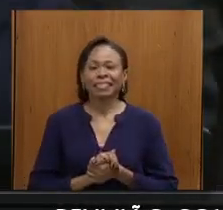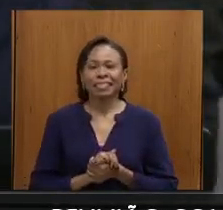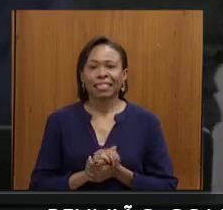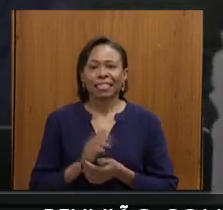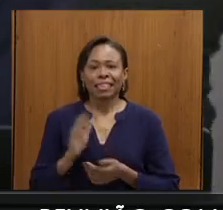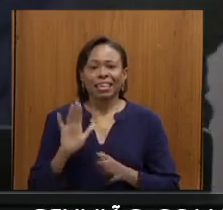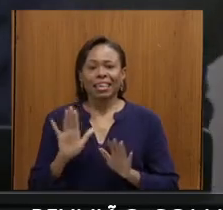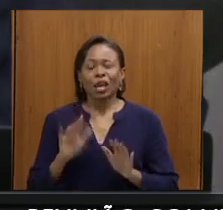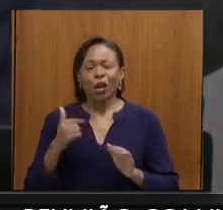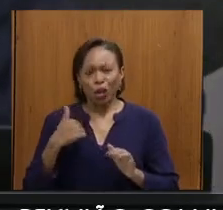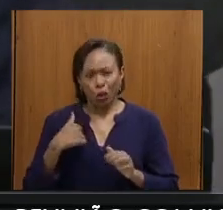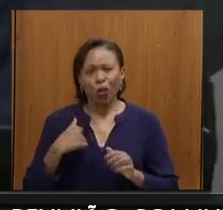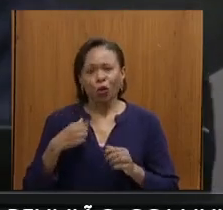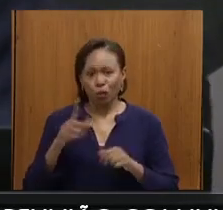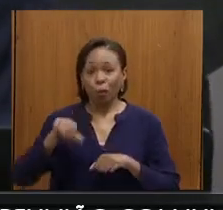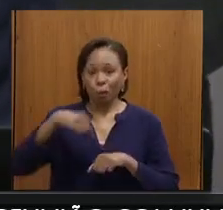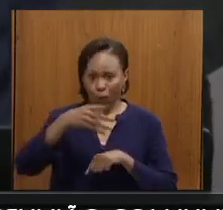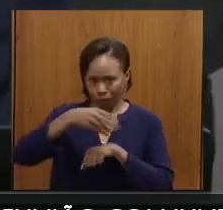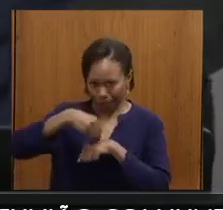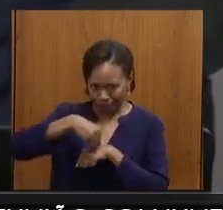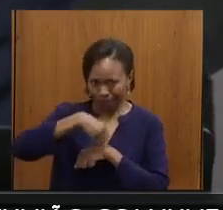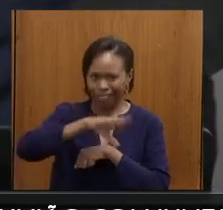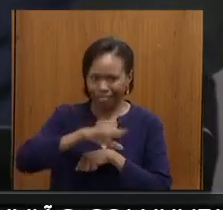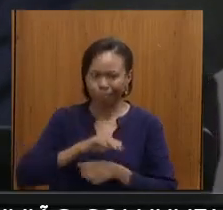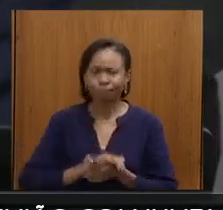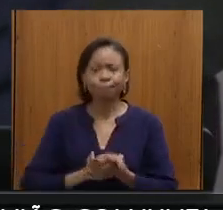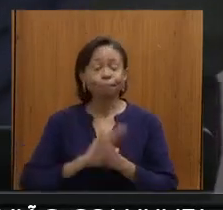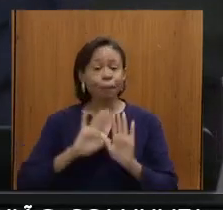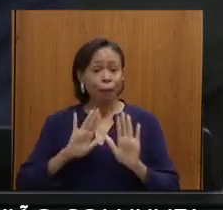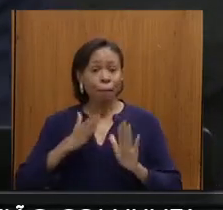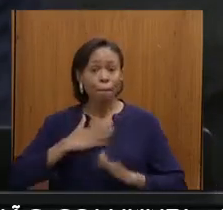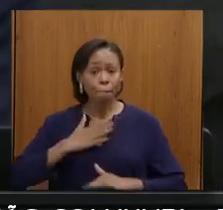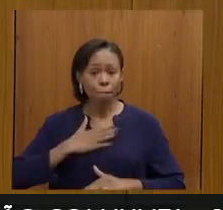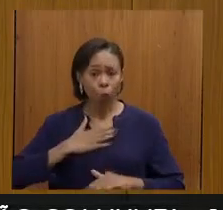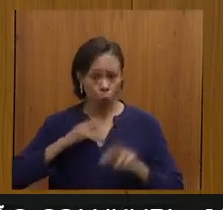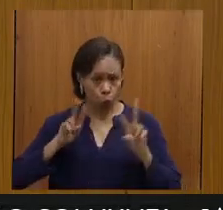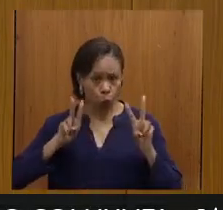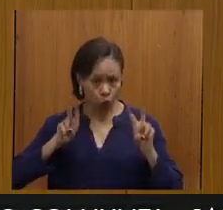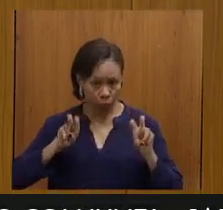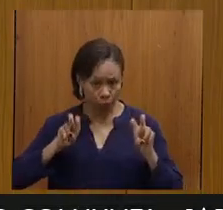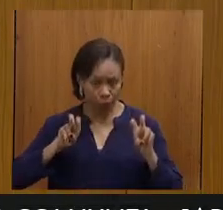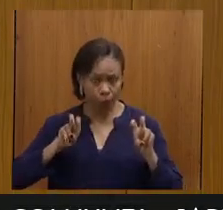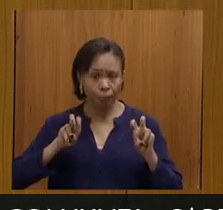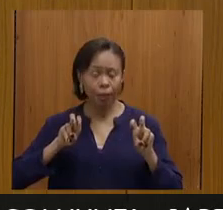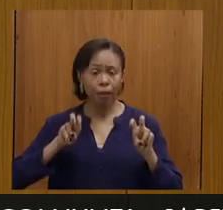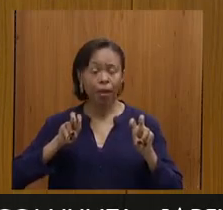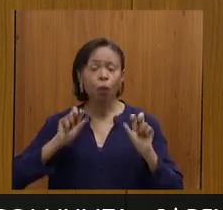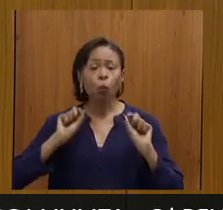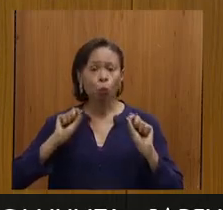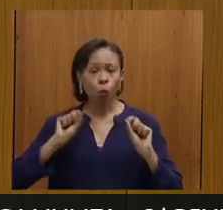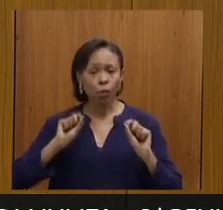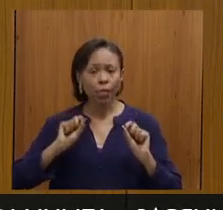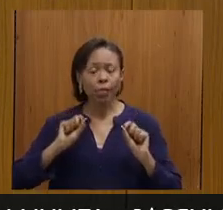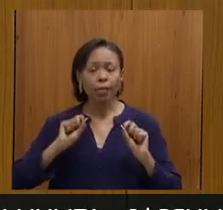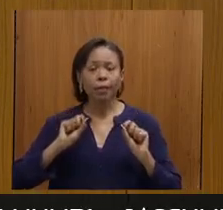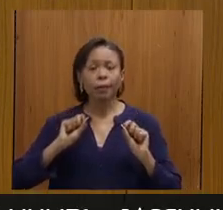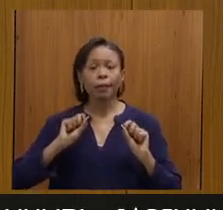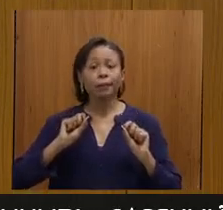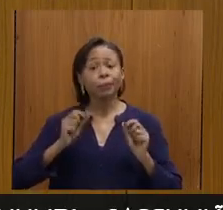não deixarei de repassar. Mas o meu tema é precisamente sobre o equilíbrio fiscal.